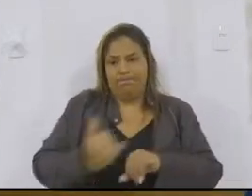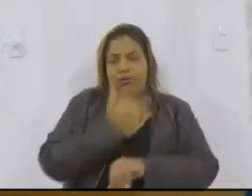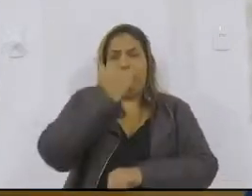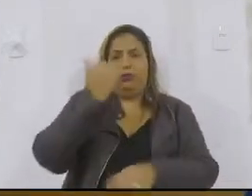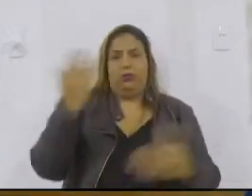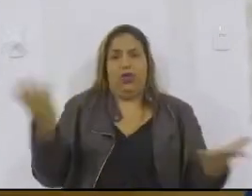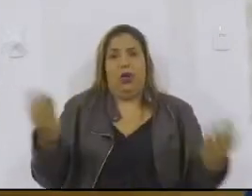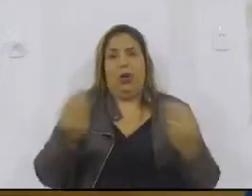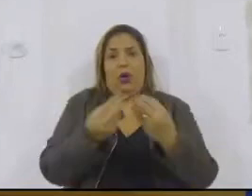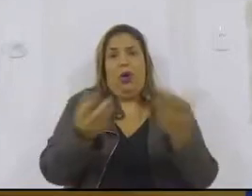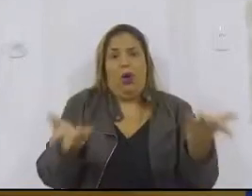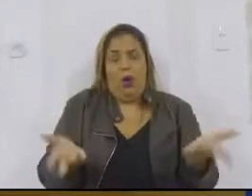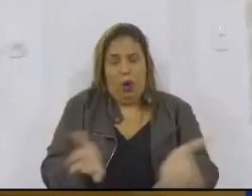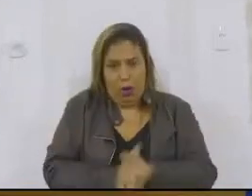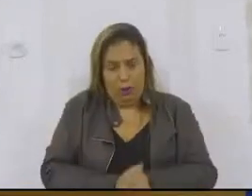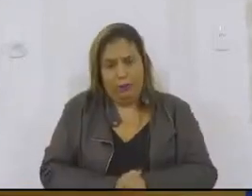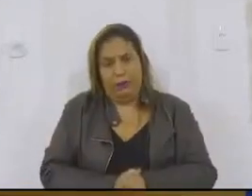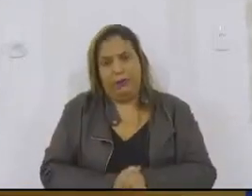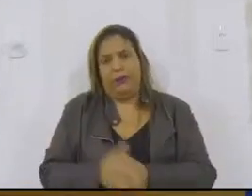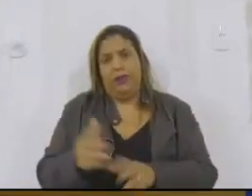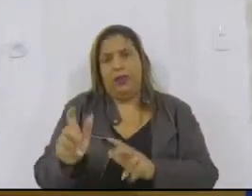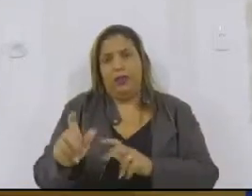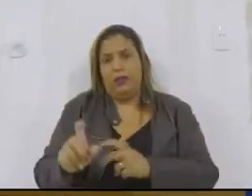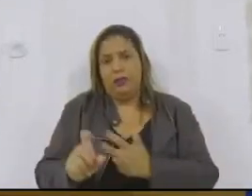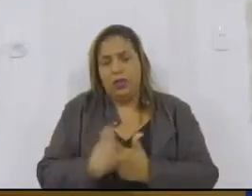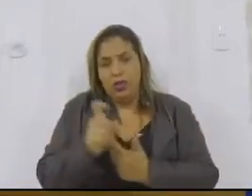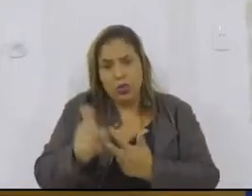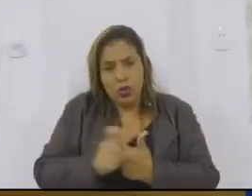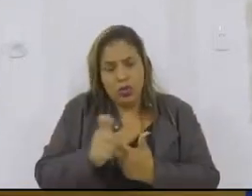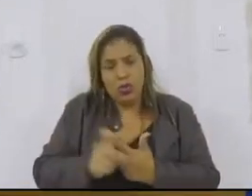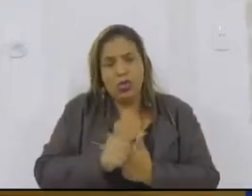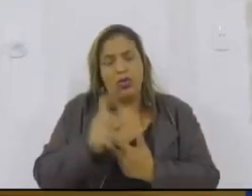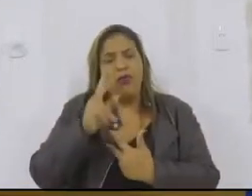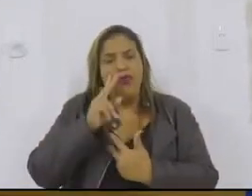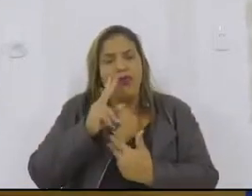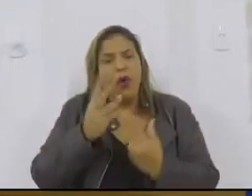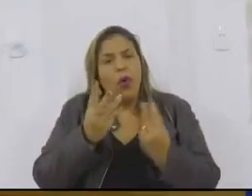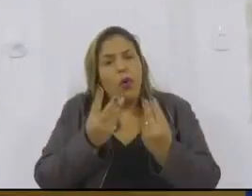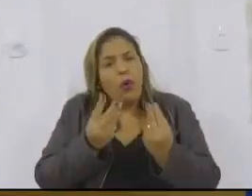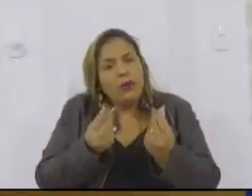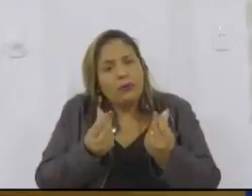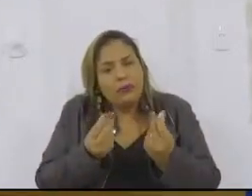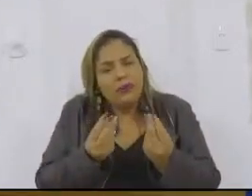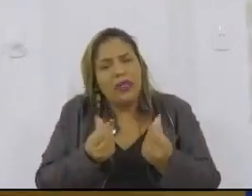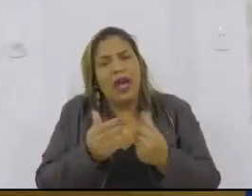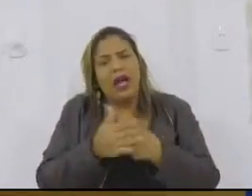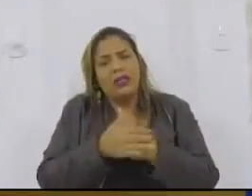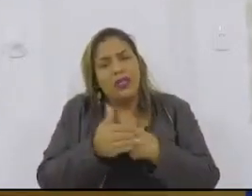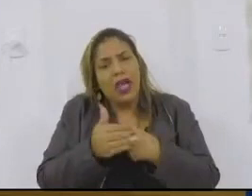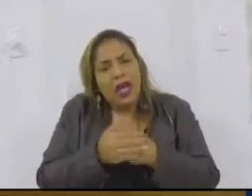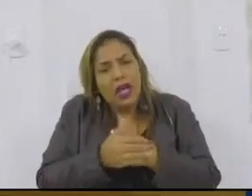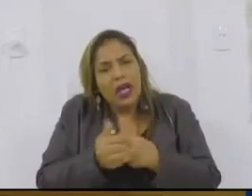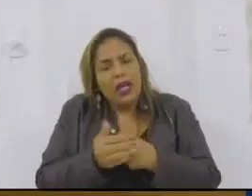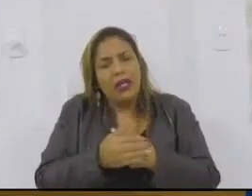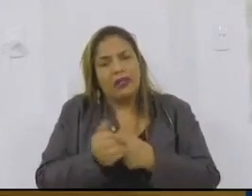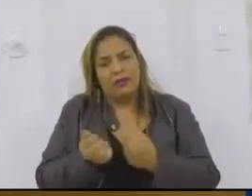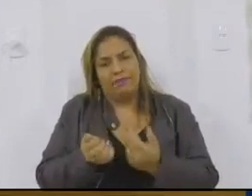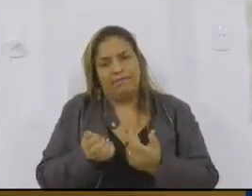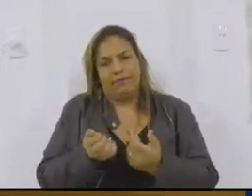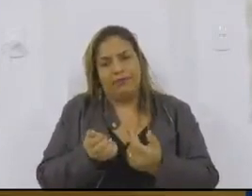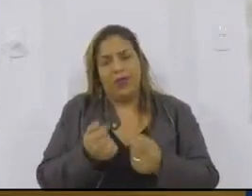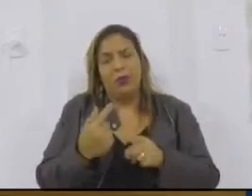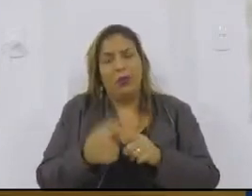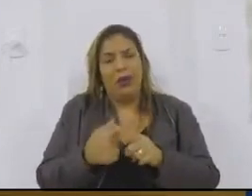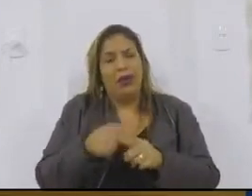aqui solicitar ao nosso Poder Executivo que olhe com carinho ali a questão da iluminação, né? É muito precária,